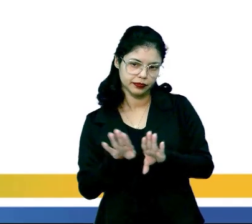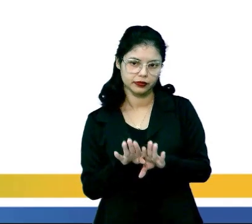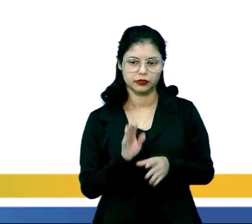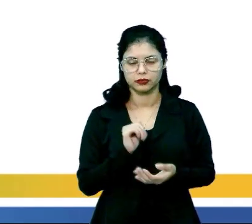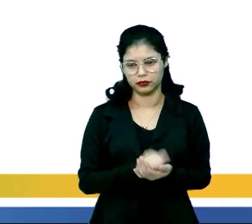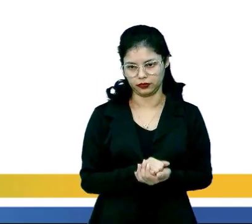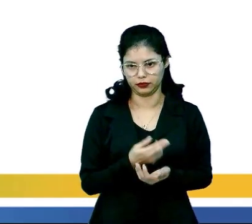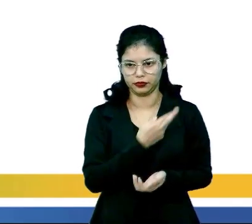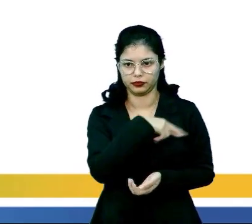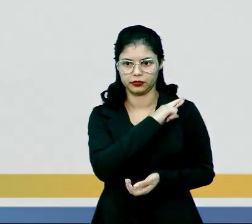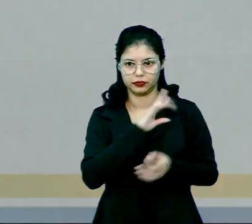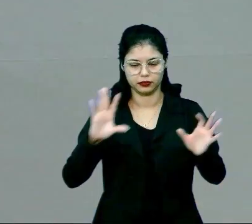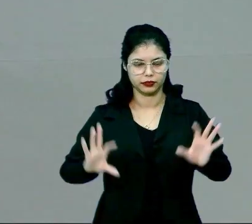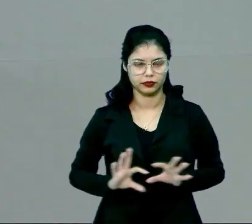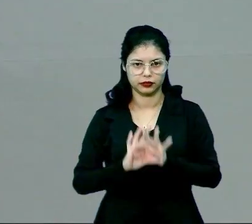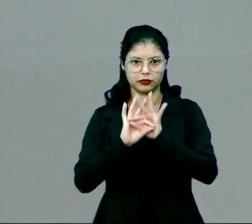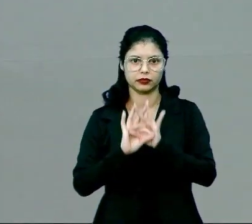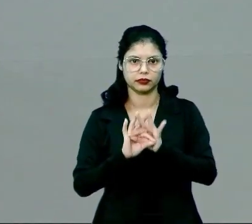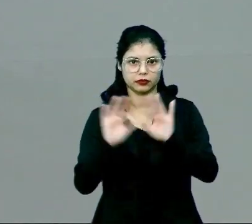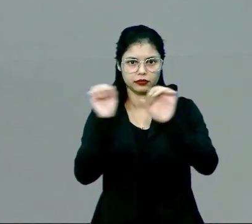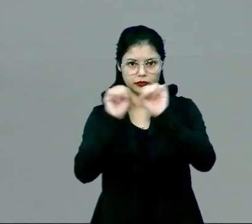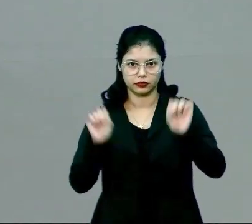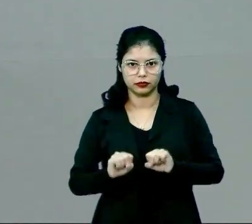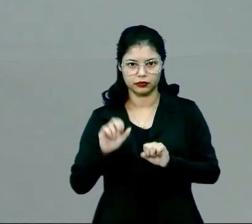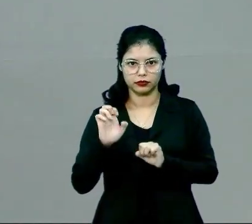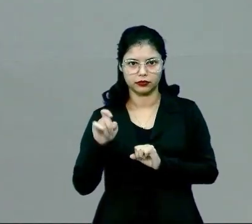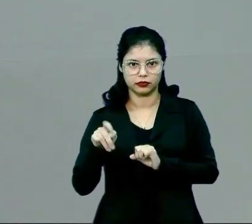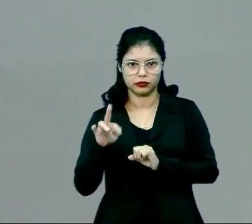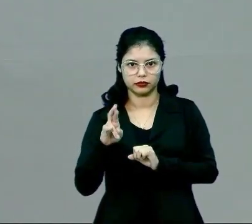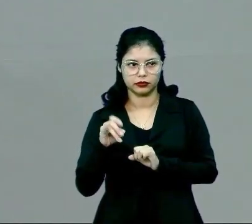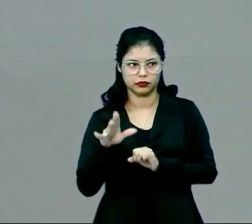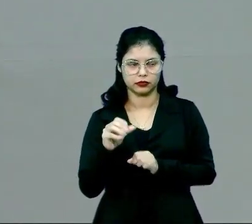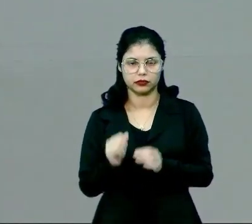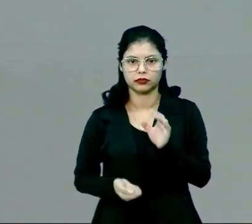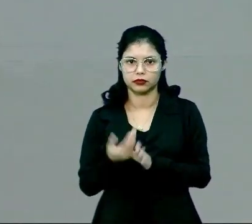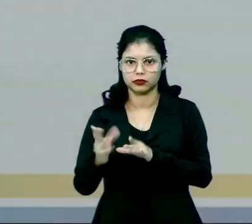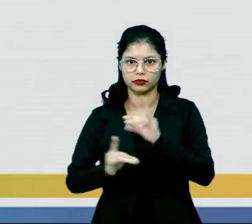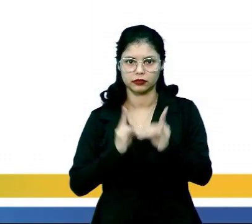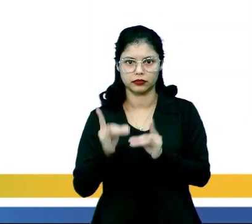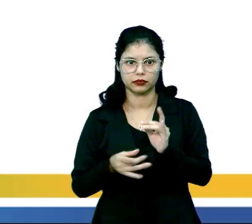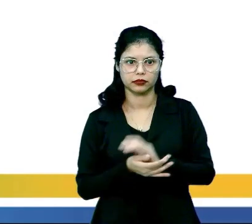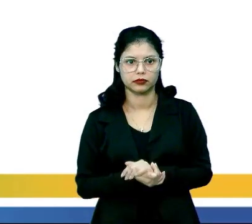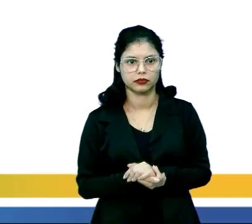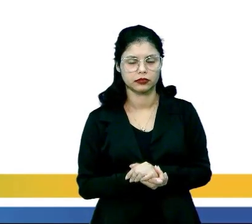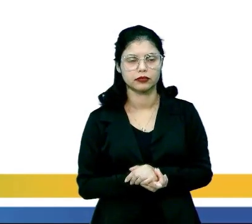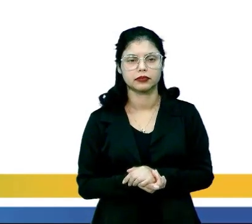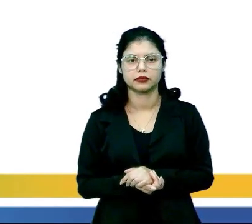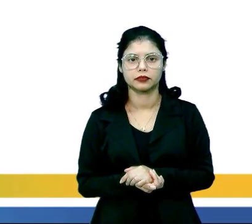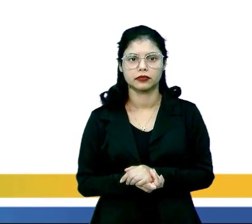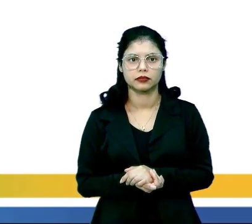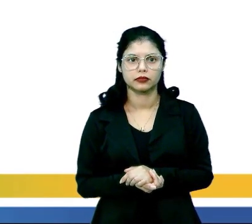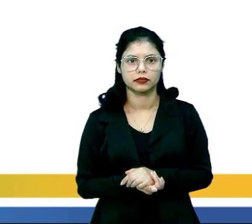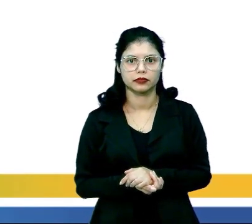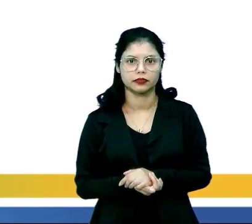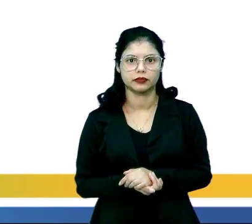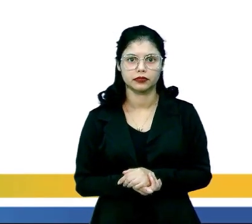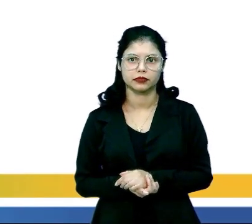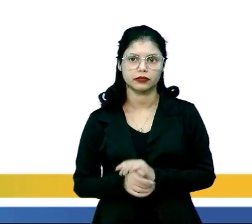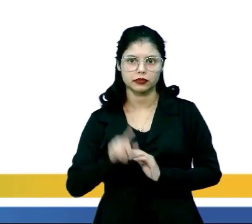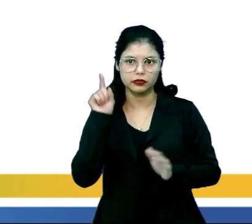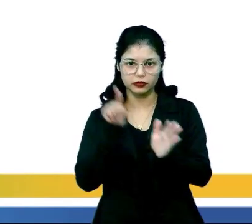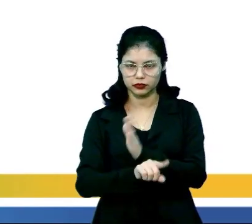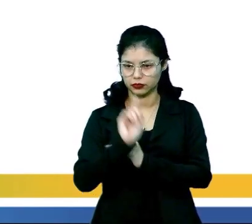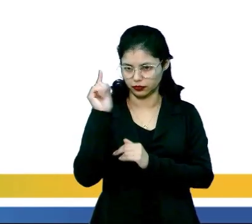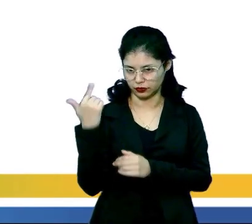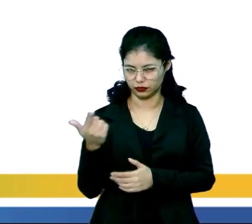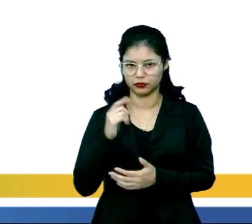também, ela é relacionada aí ao sistema endócrino, né? Produção de hormônio. Então, a alternativa correta é a B. Outra